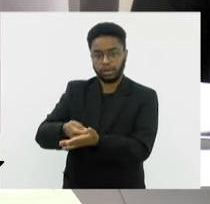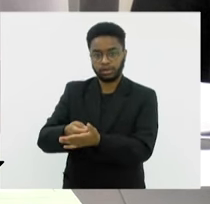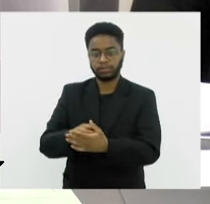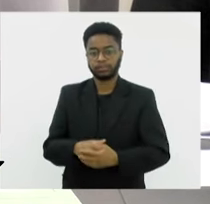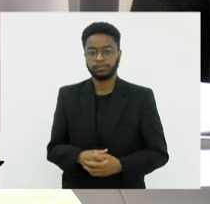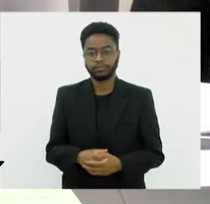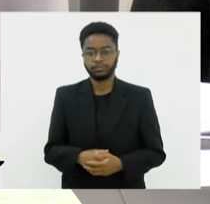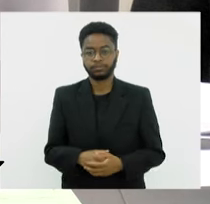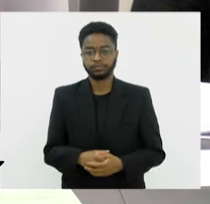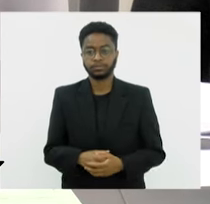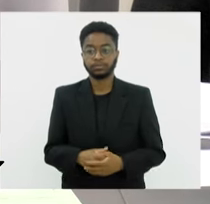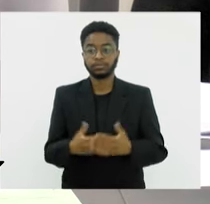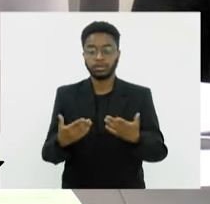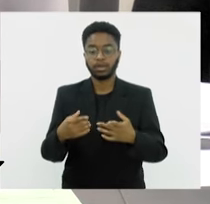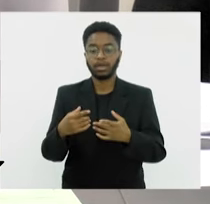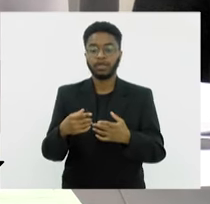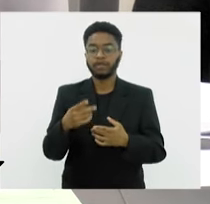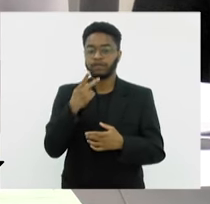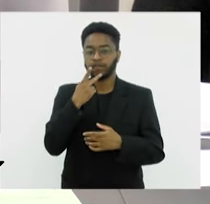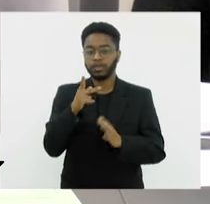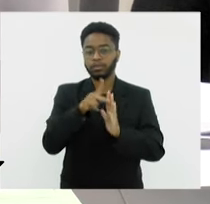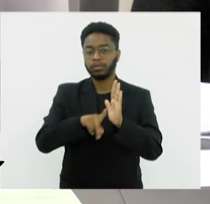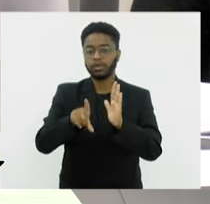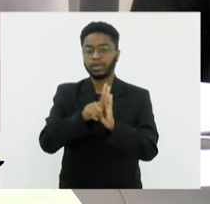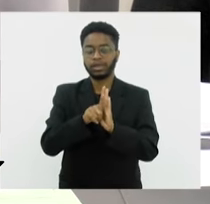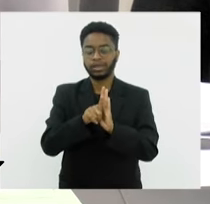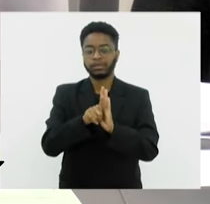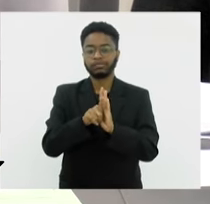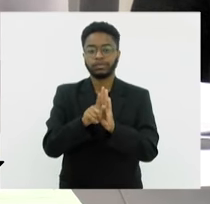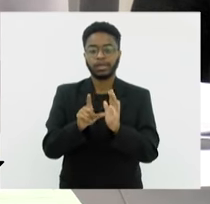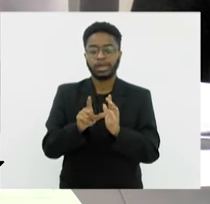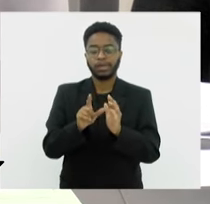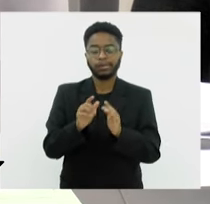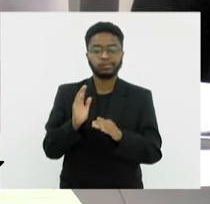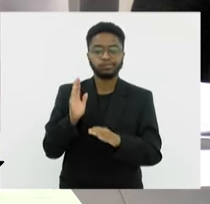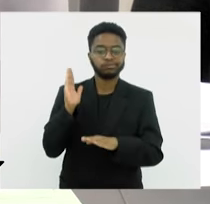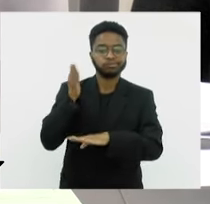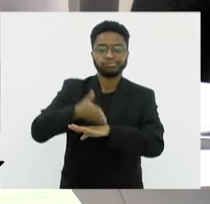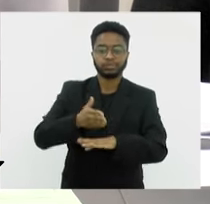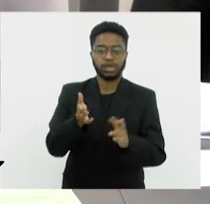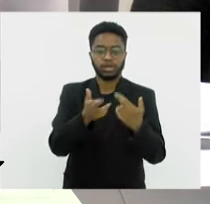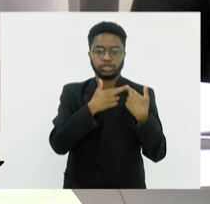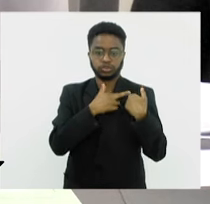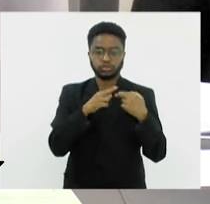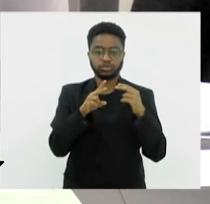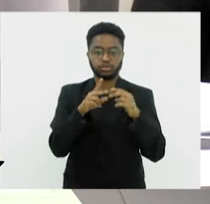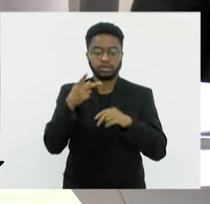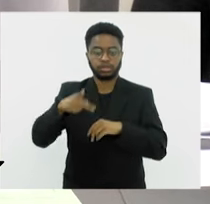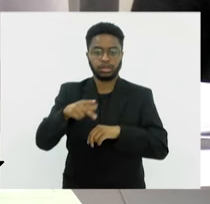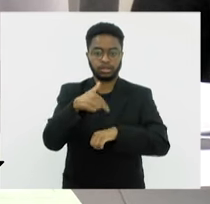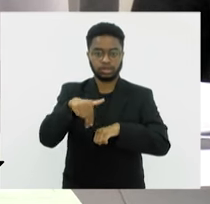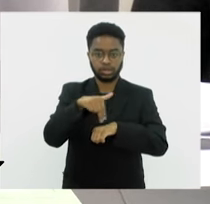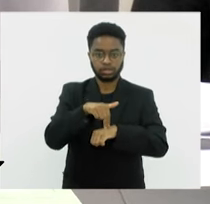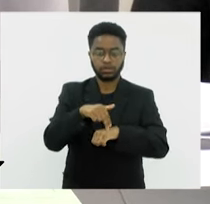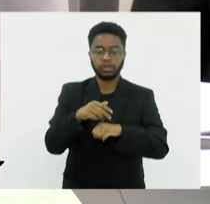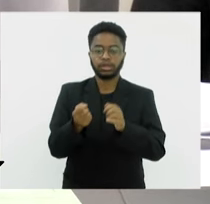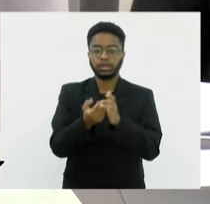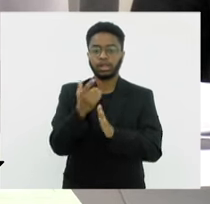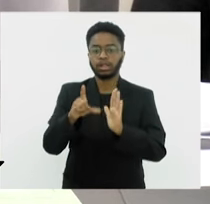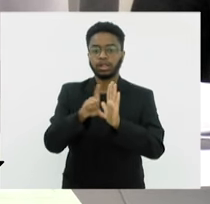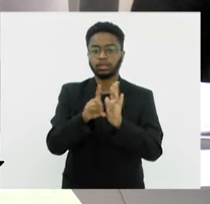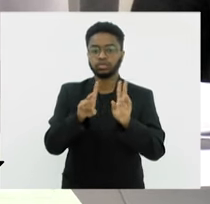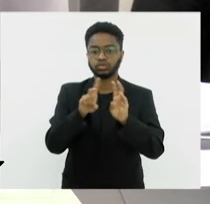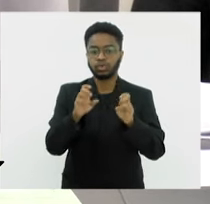PL invade a competência privativa da União para legislar sobre telecomunicação e, além